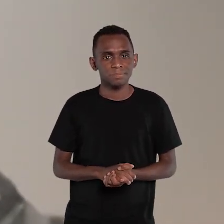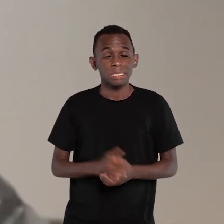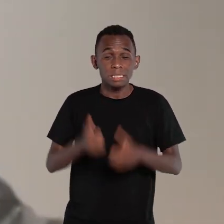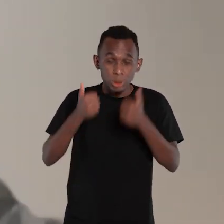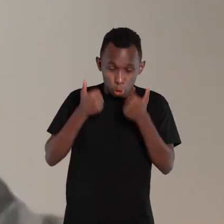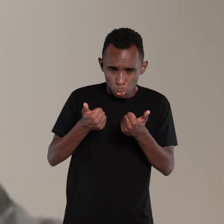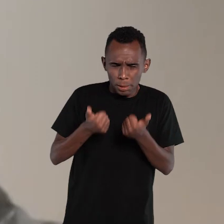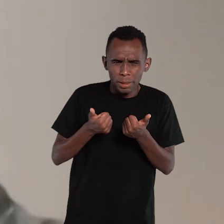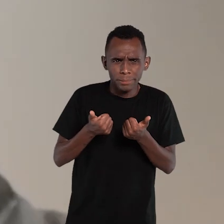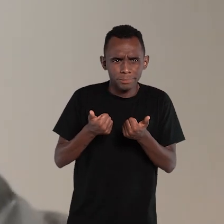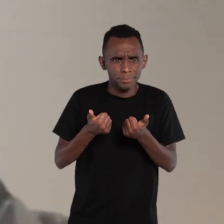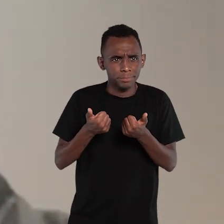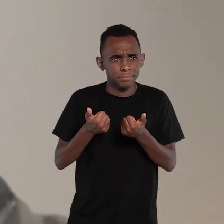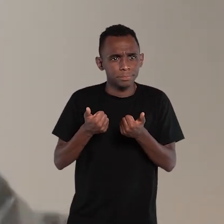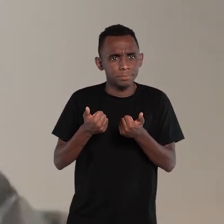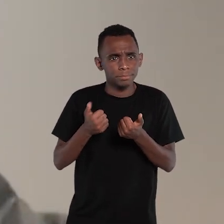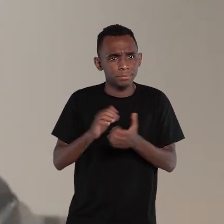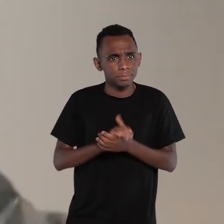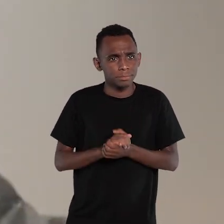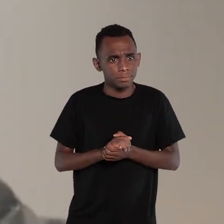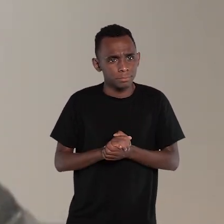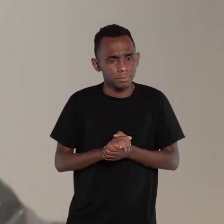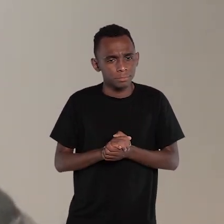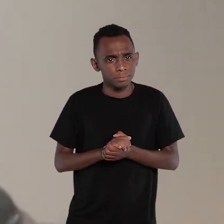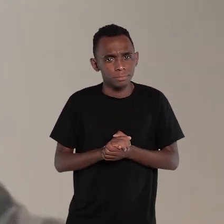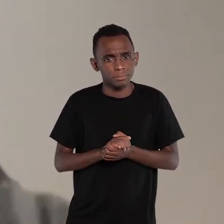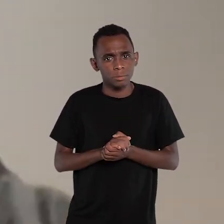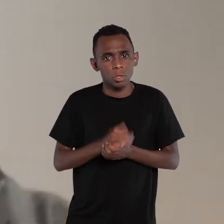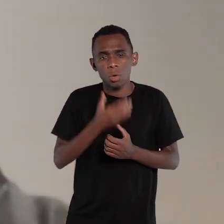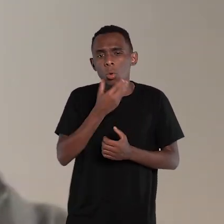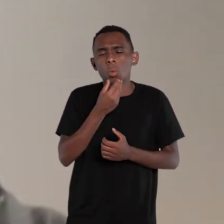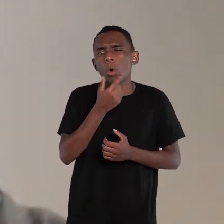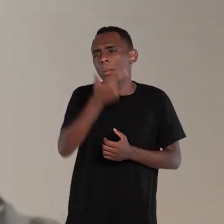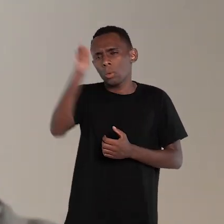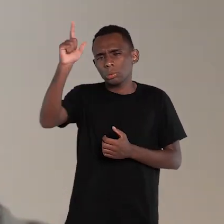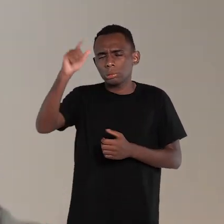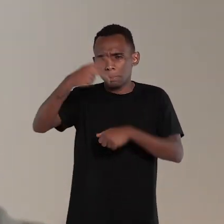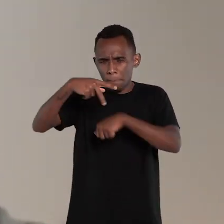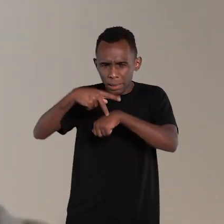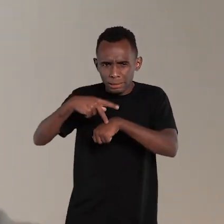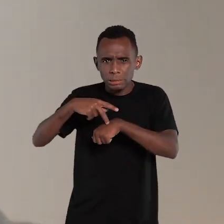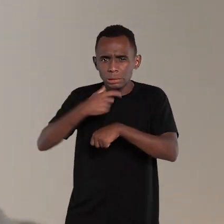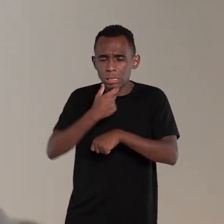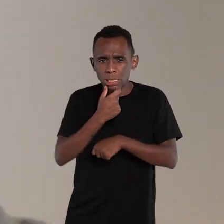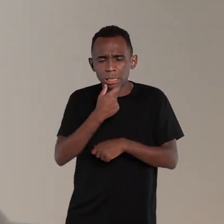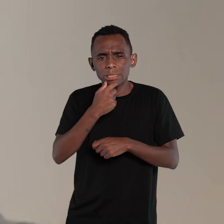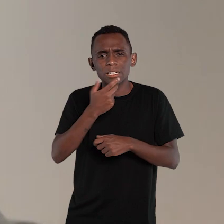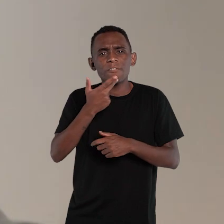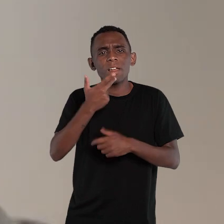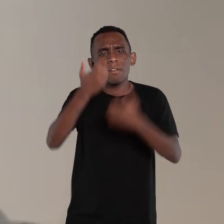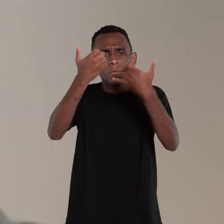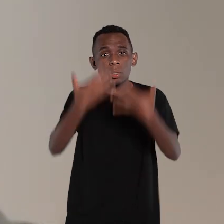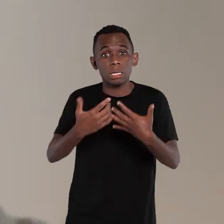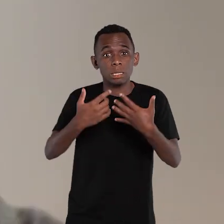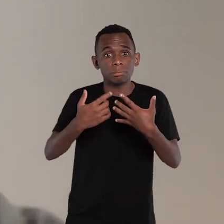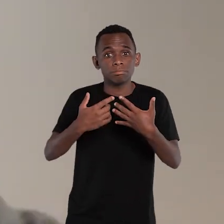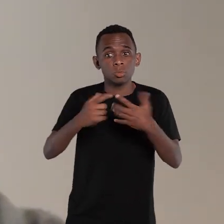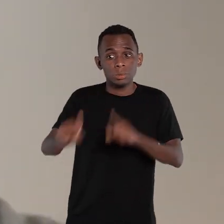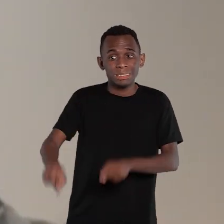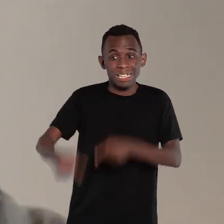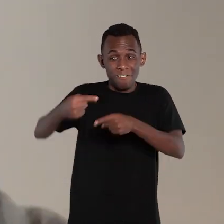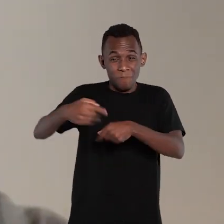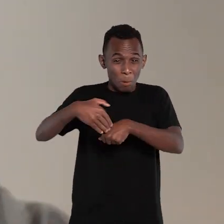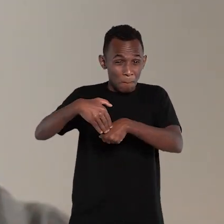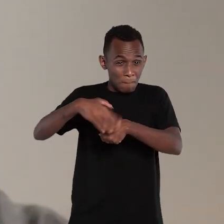Marçal, querido, tudo bem? O Ernest Hemingway dizia que o maior inimigo do escritor era o